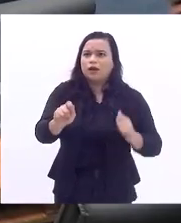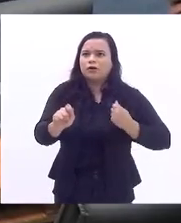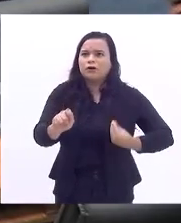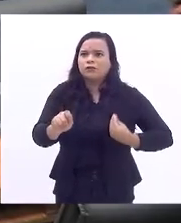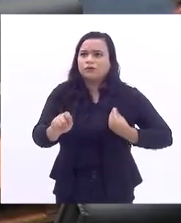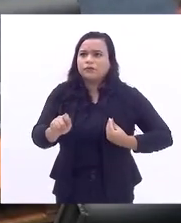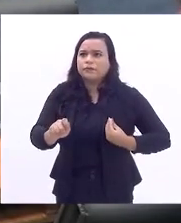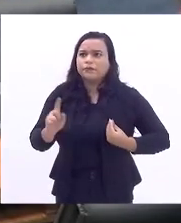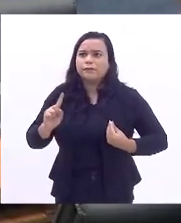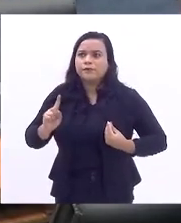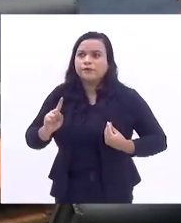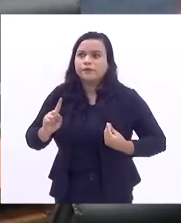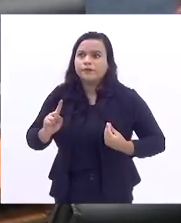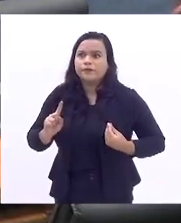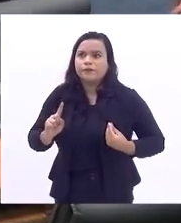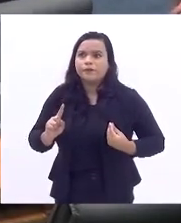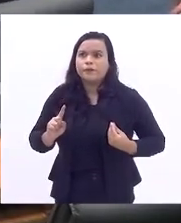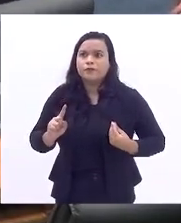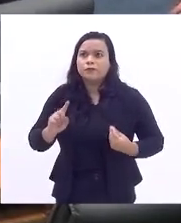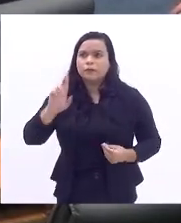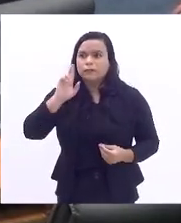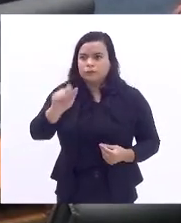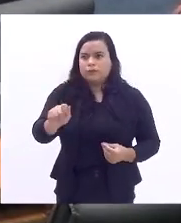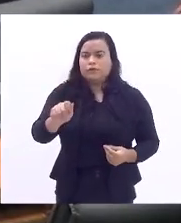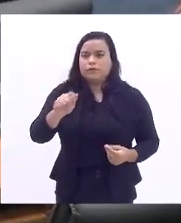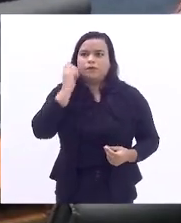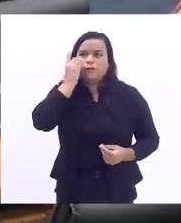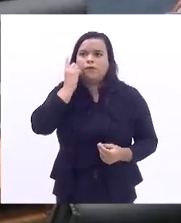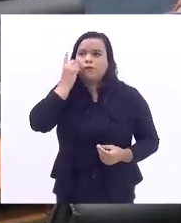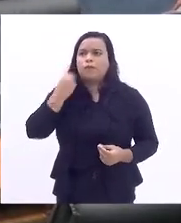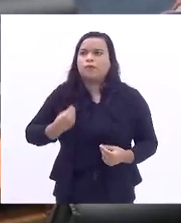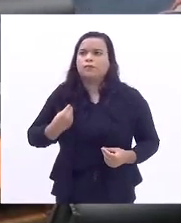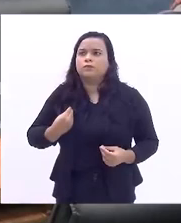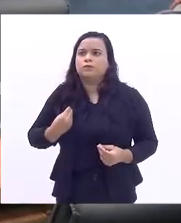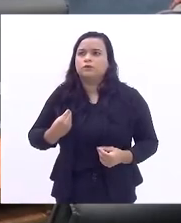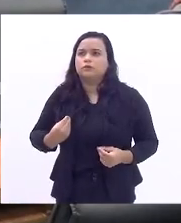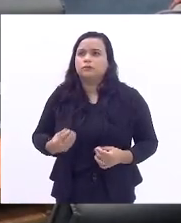não o resultado Rodrigo Amorim